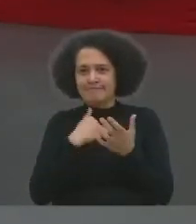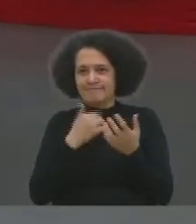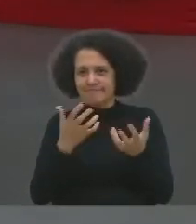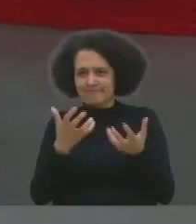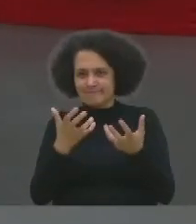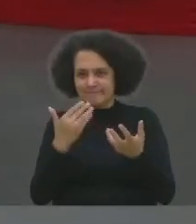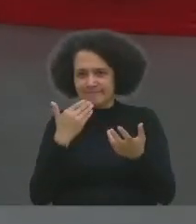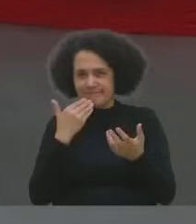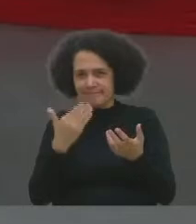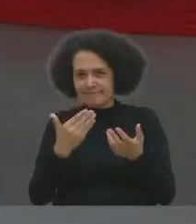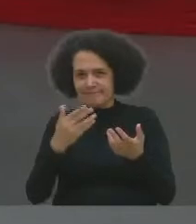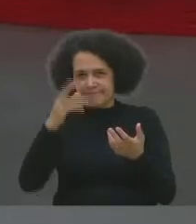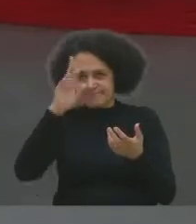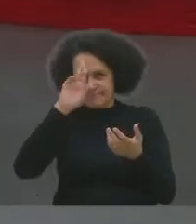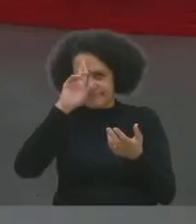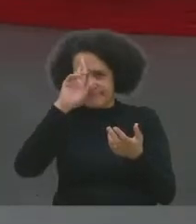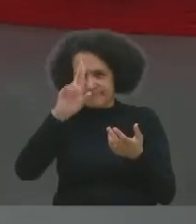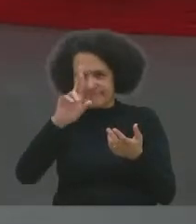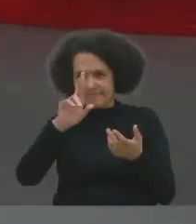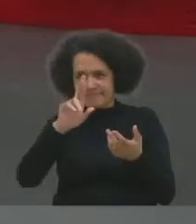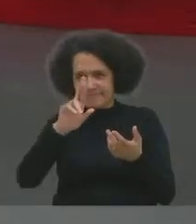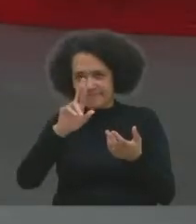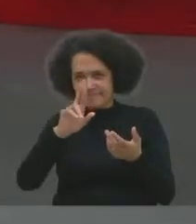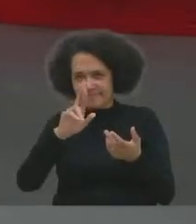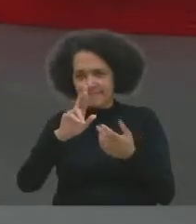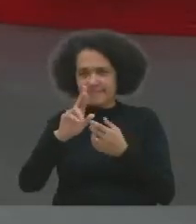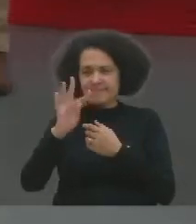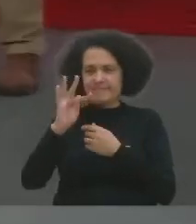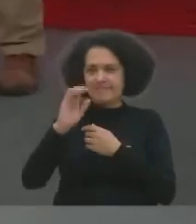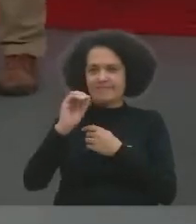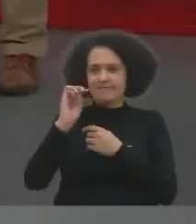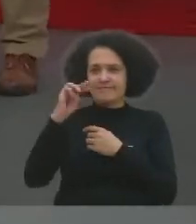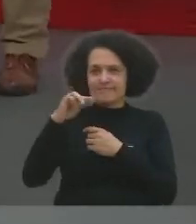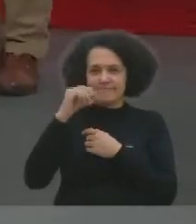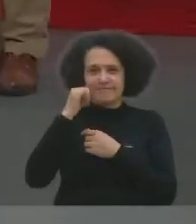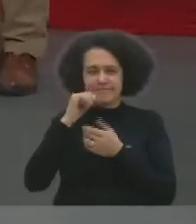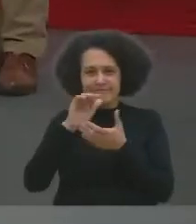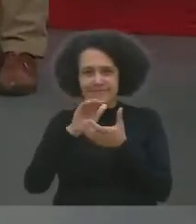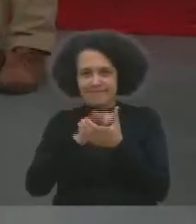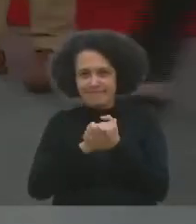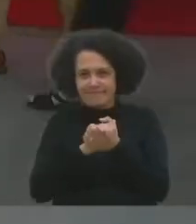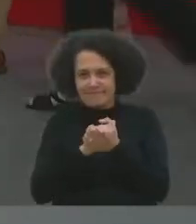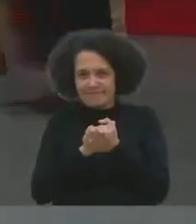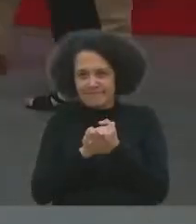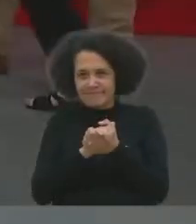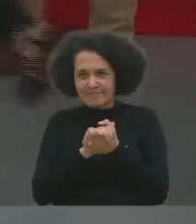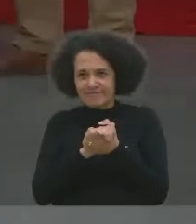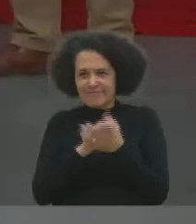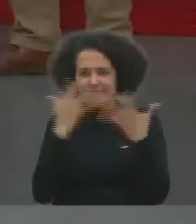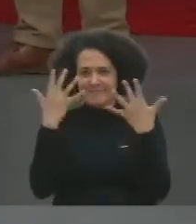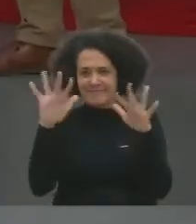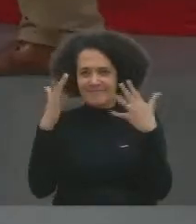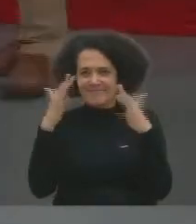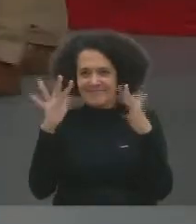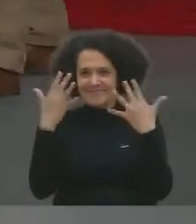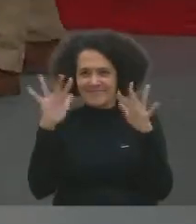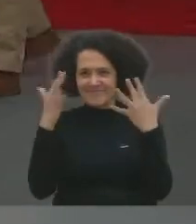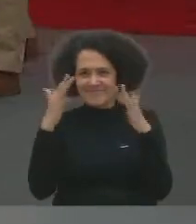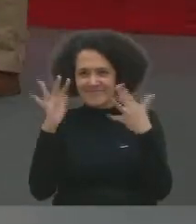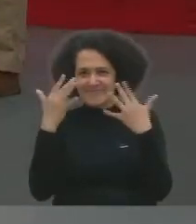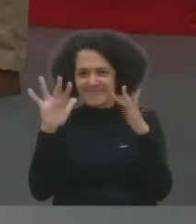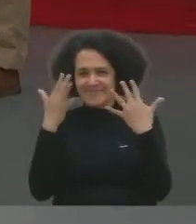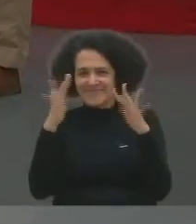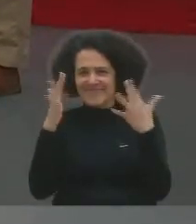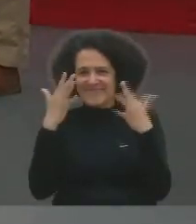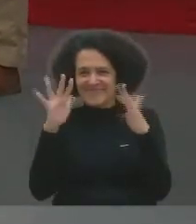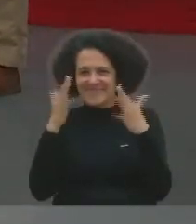Senhor uma bênção ao Thom e também à esposa. Vamos aplaudir de novo, gente? Que bênção, coisa